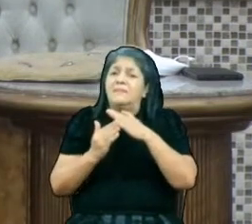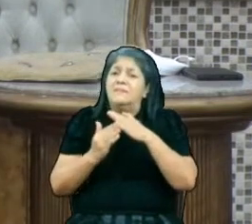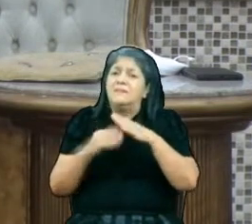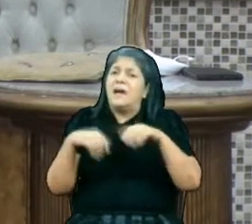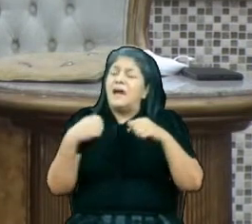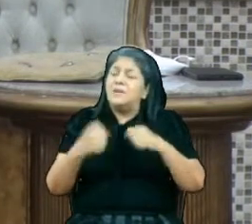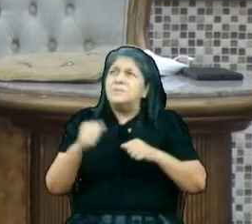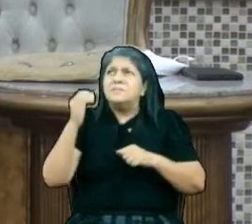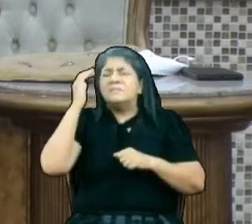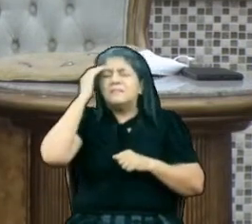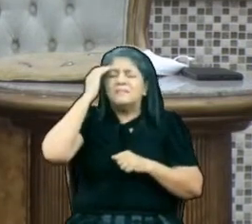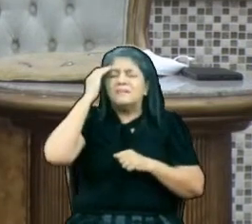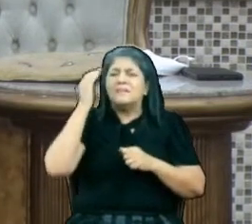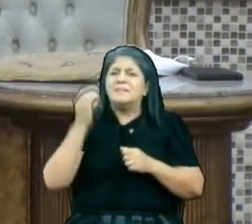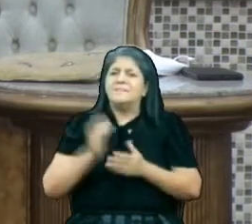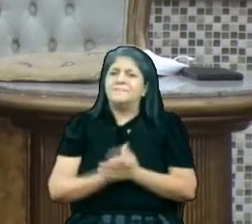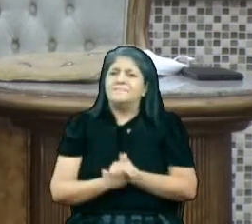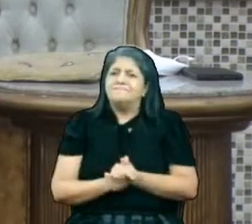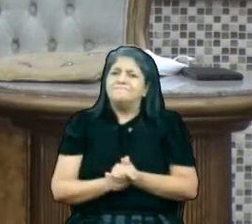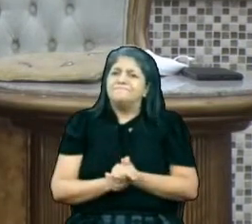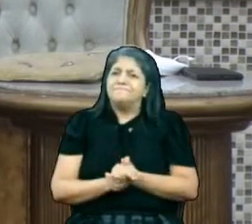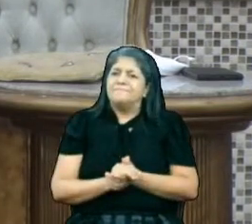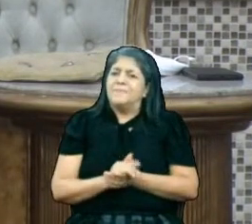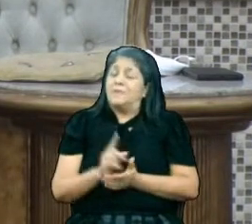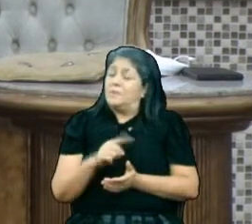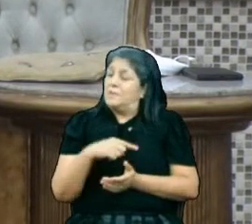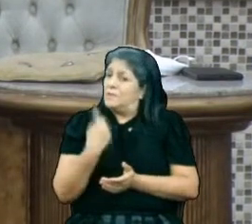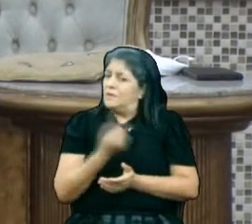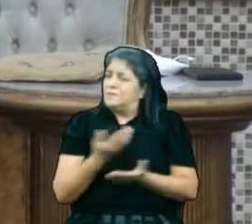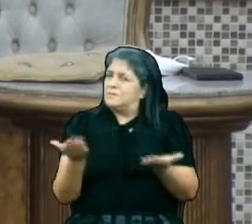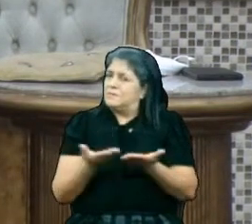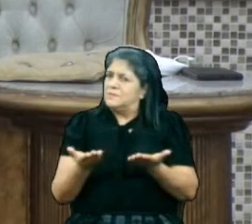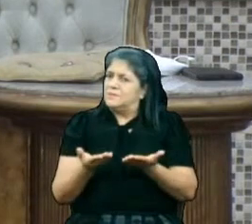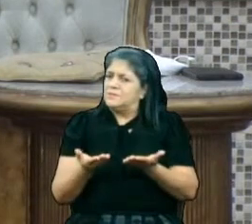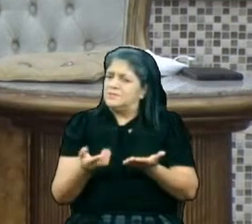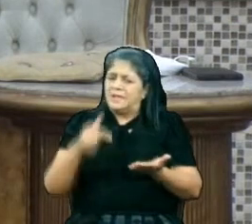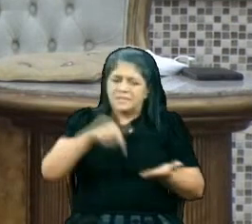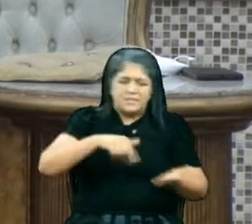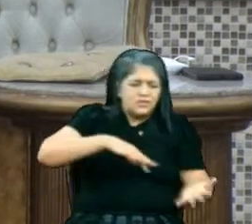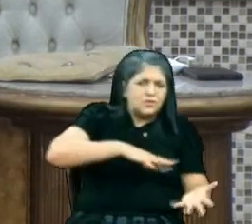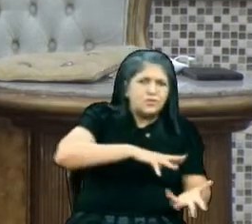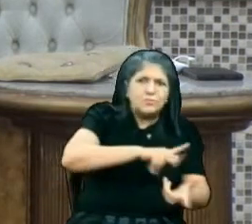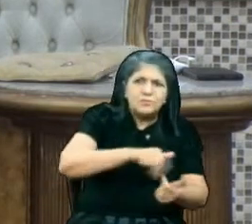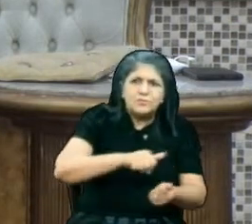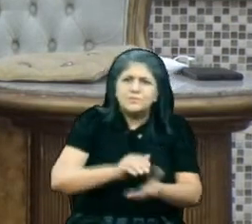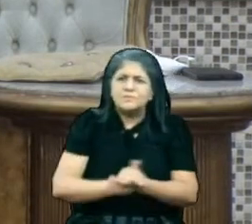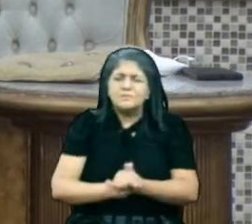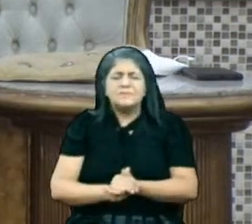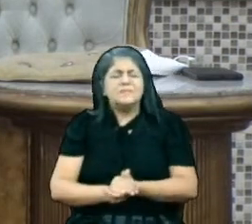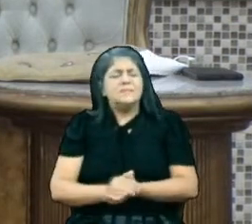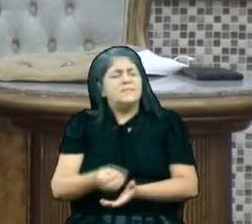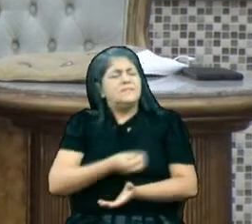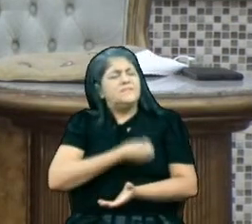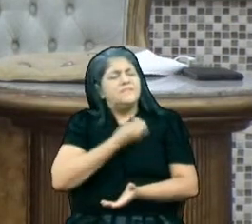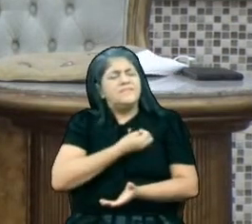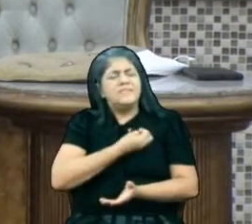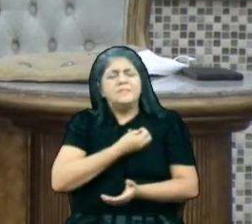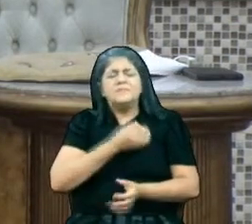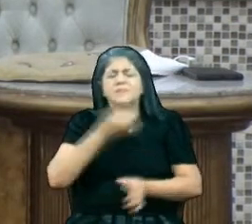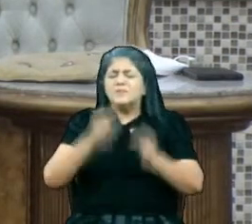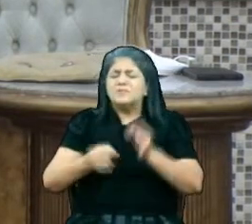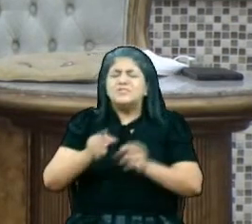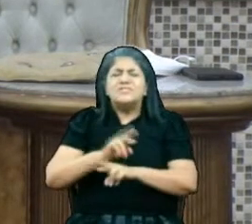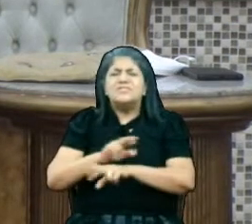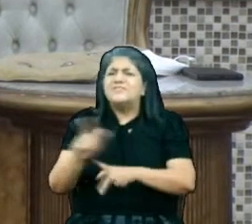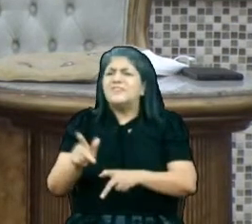injustiças que acontecem na nação nós estamos vivendo um tempo hoje é que nós estamos vivendo a injustiça às vezes prevalecer